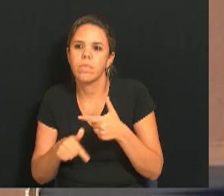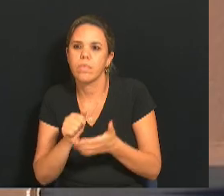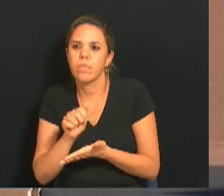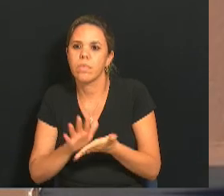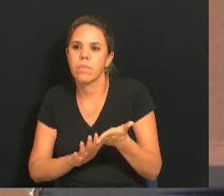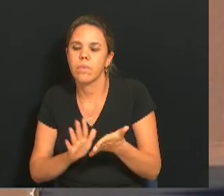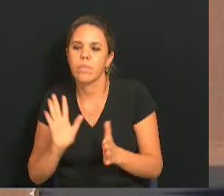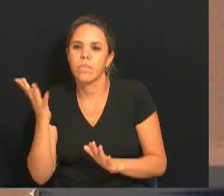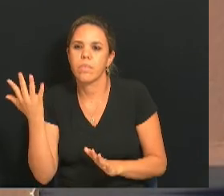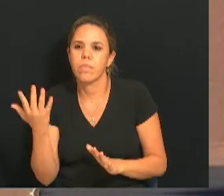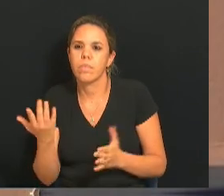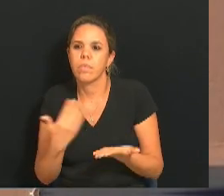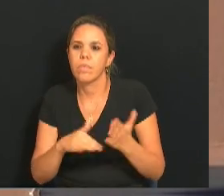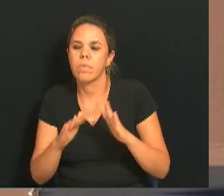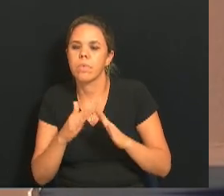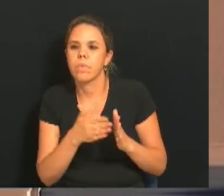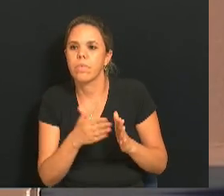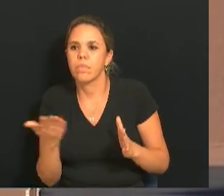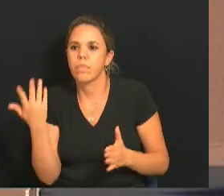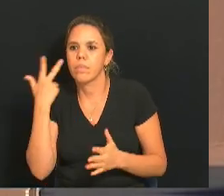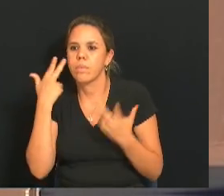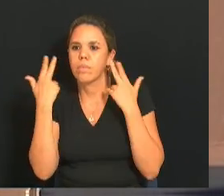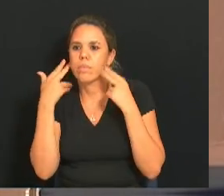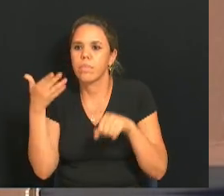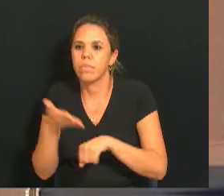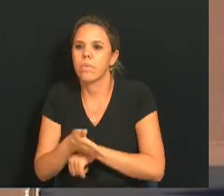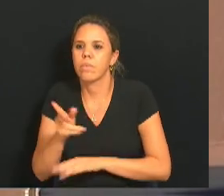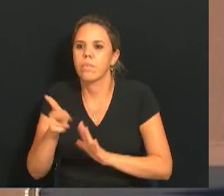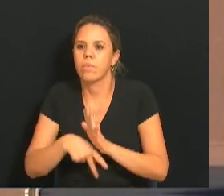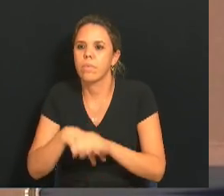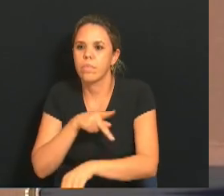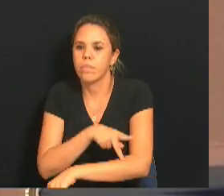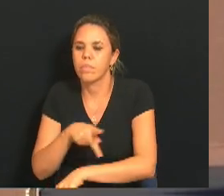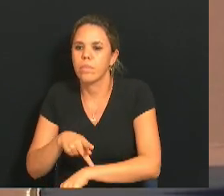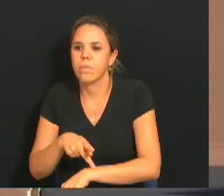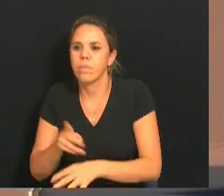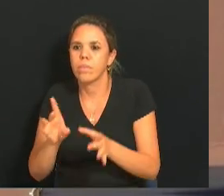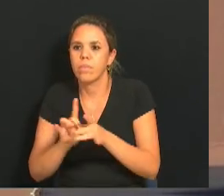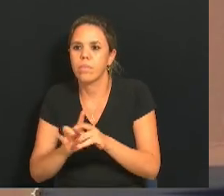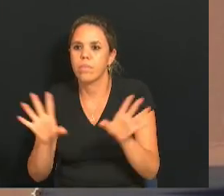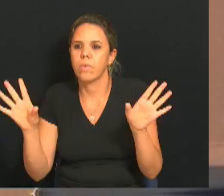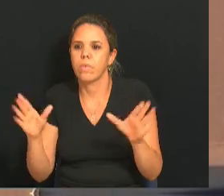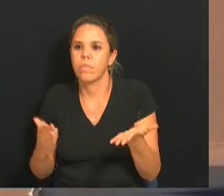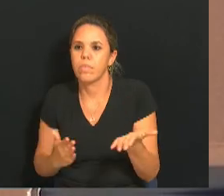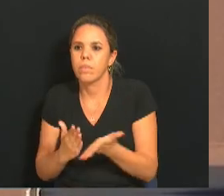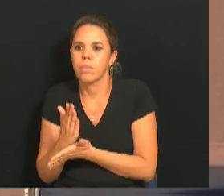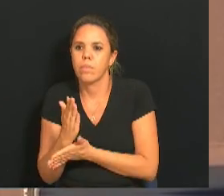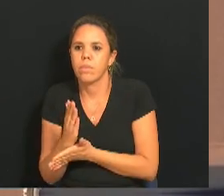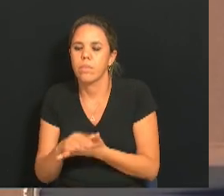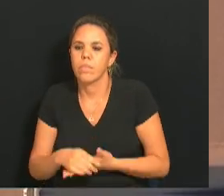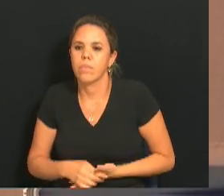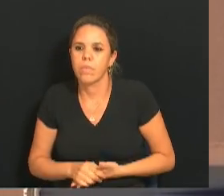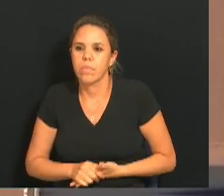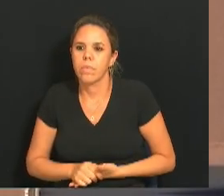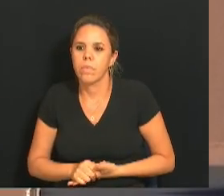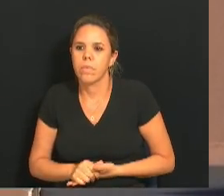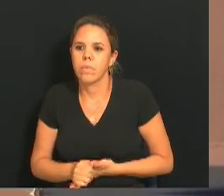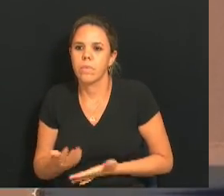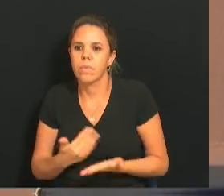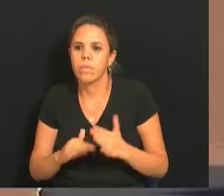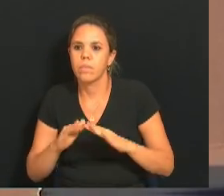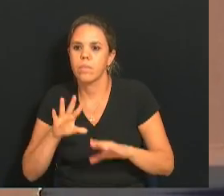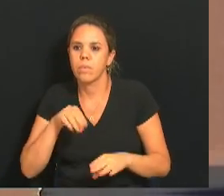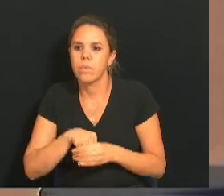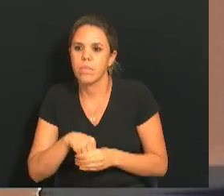ali na escola fazem parte de um projeto pedagógico democrático, aprovado no âmbito da escola, dentro